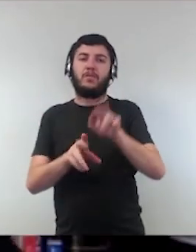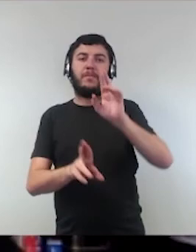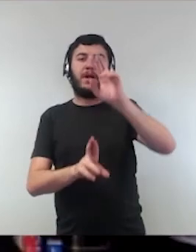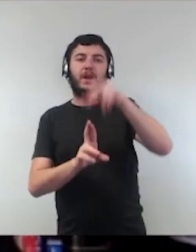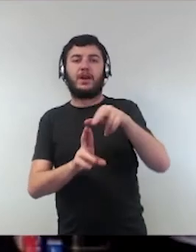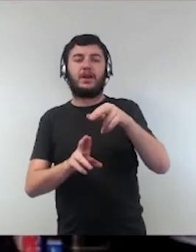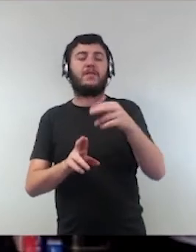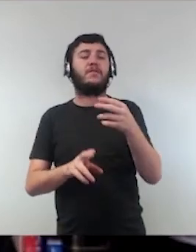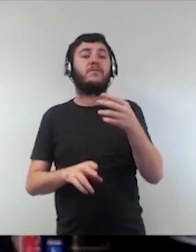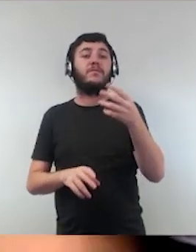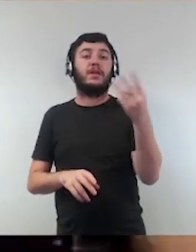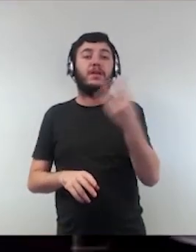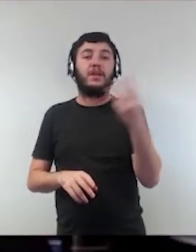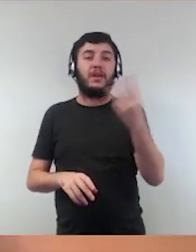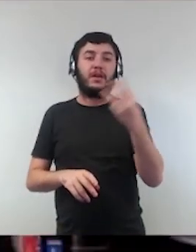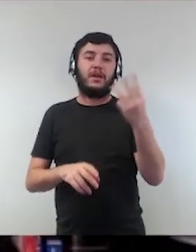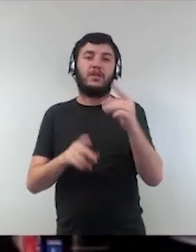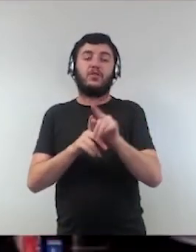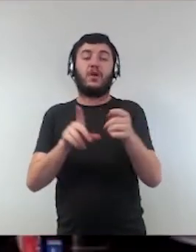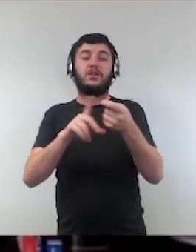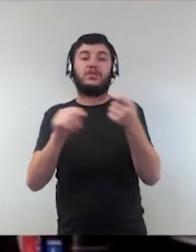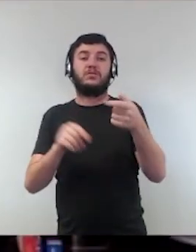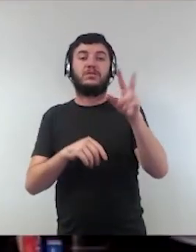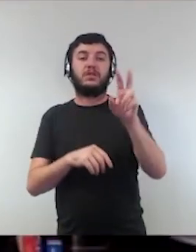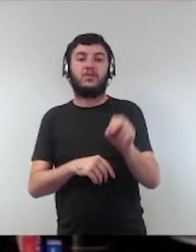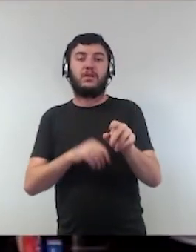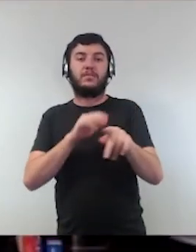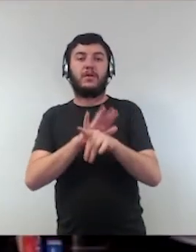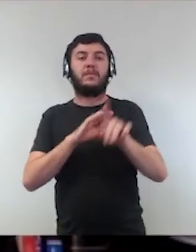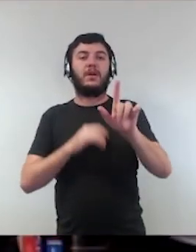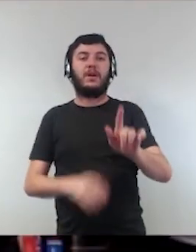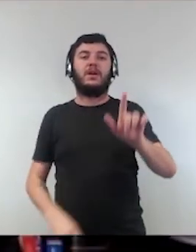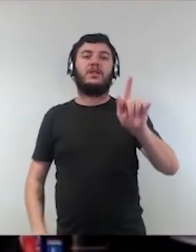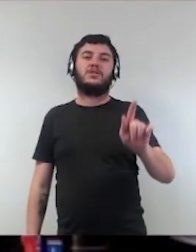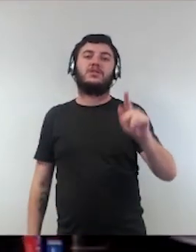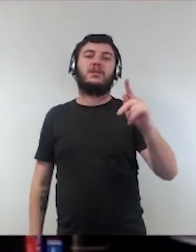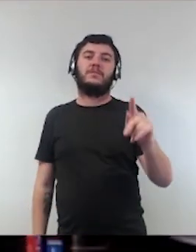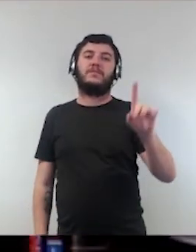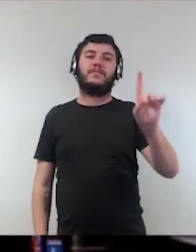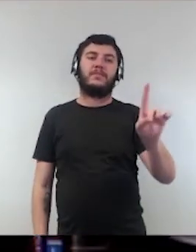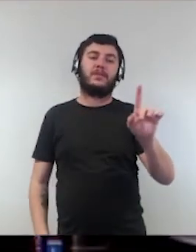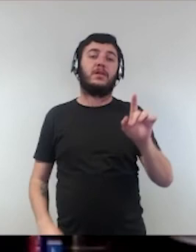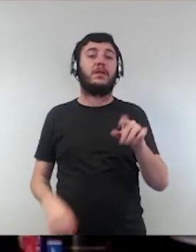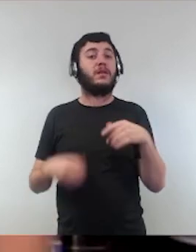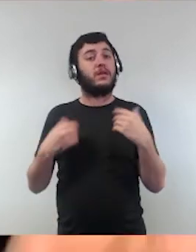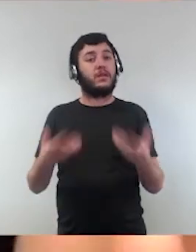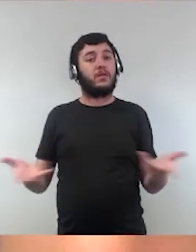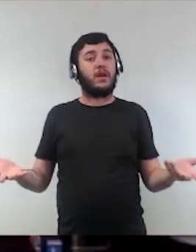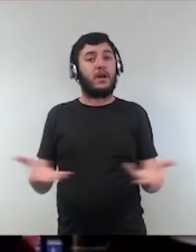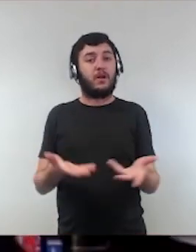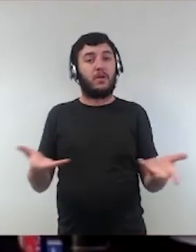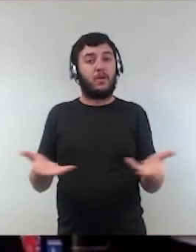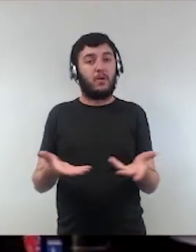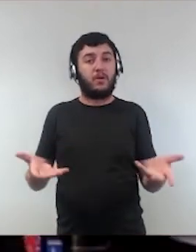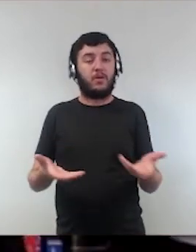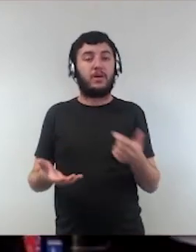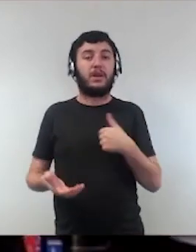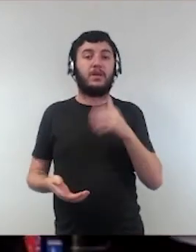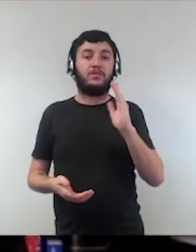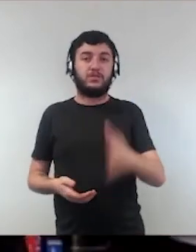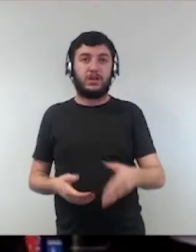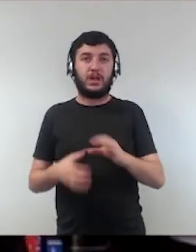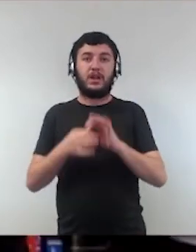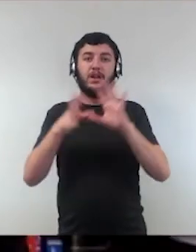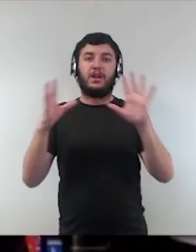artigo 50 da LGPD, pela própria Autoridade Nacional de Proteção de Dados. Eu deixo aqui apenas uma provocação que a professora Laura